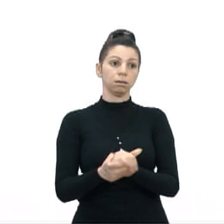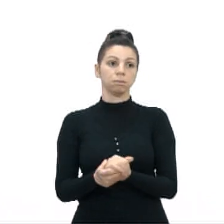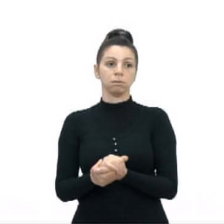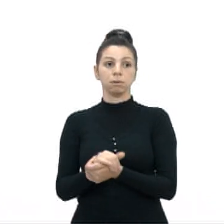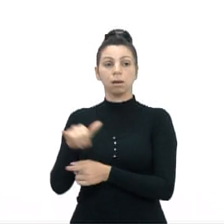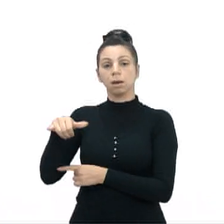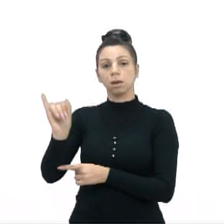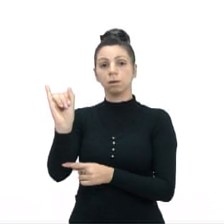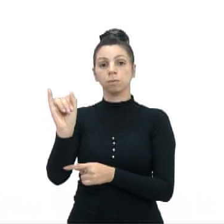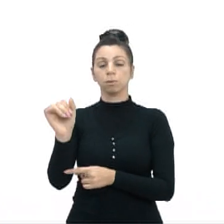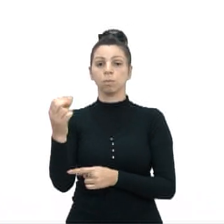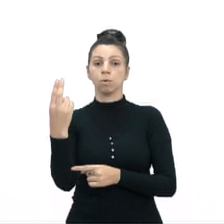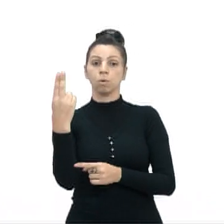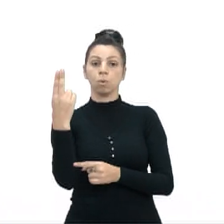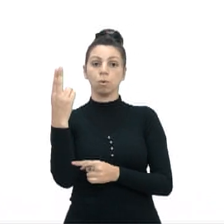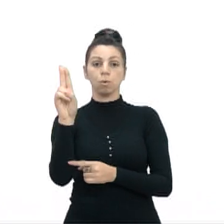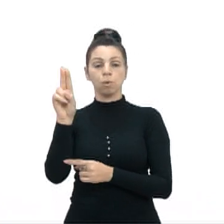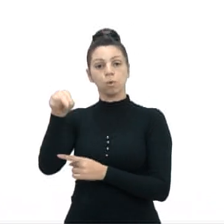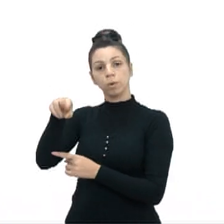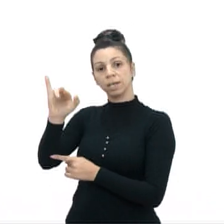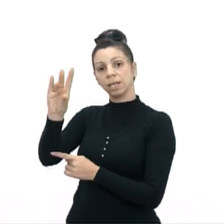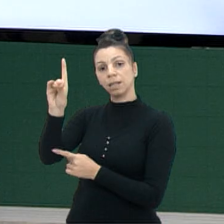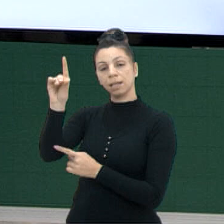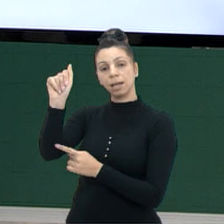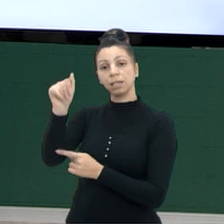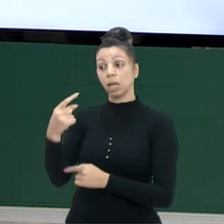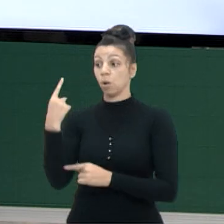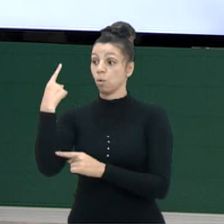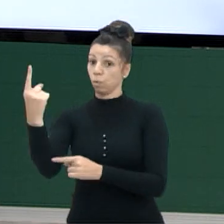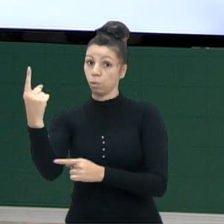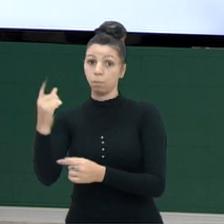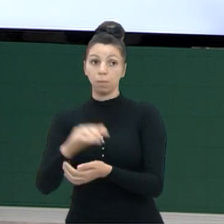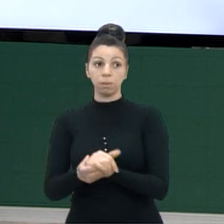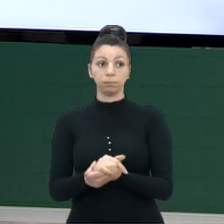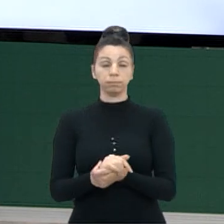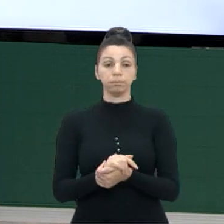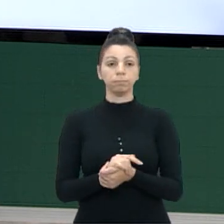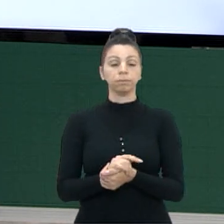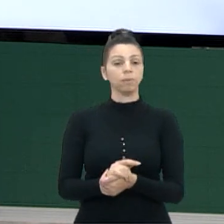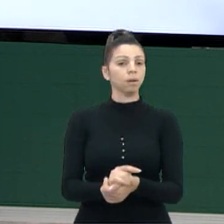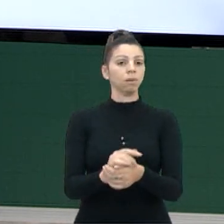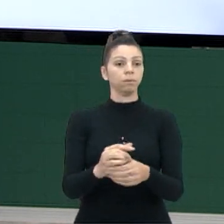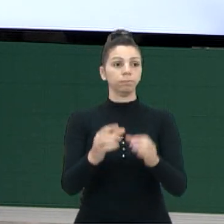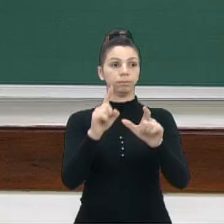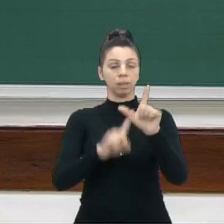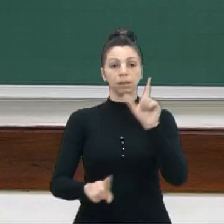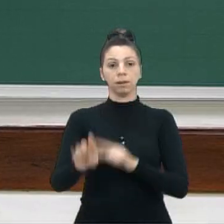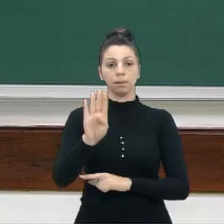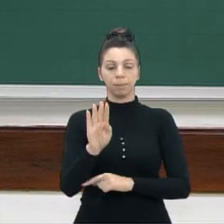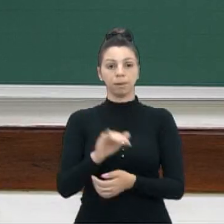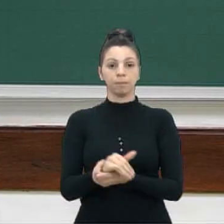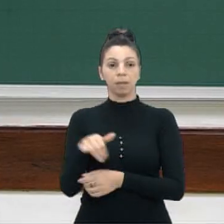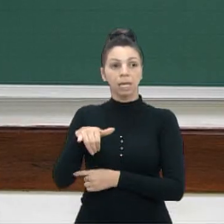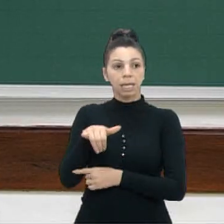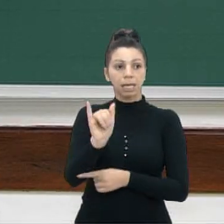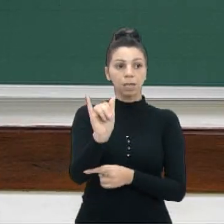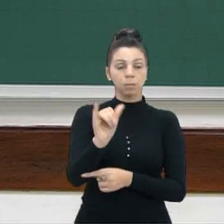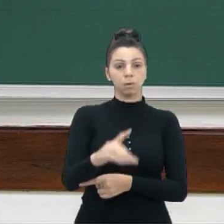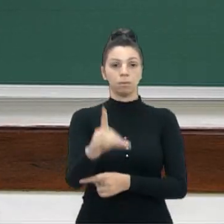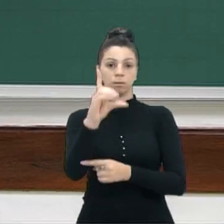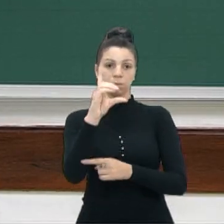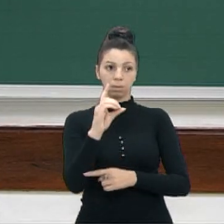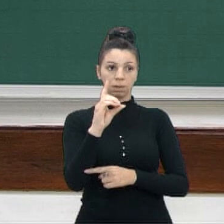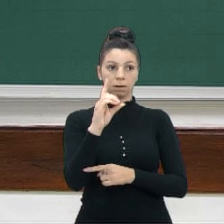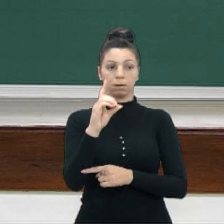ficar? Outro, y dezenas e x unidades. Mesma coisa, porém com as letras diferentes.